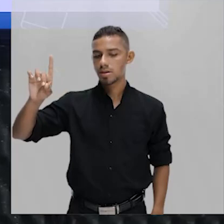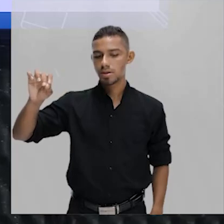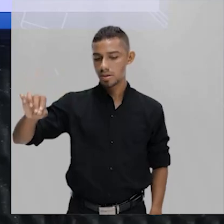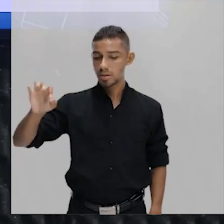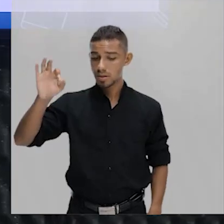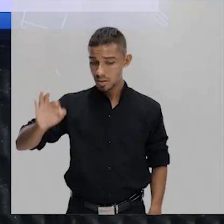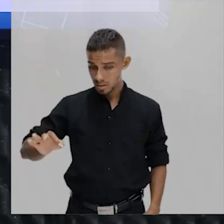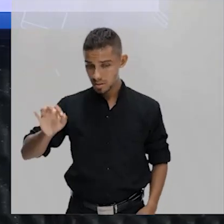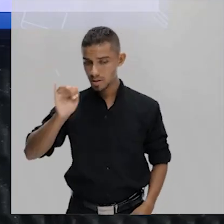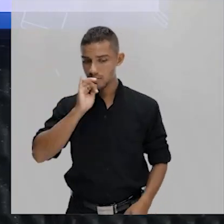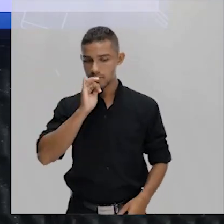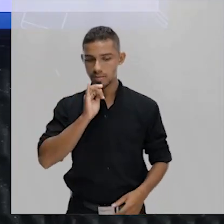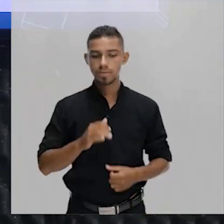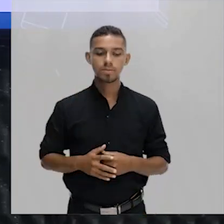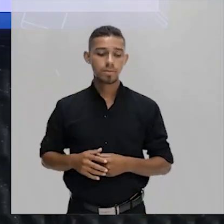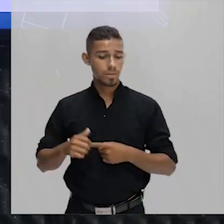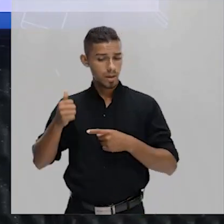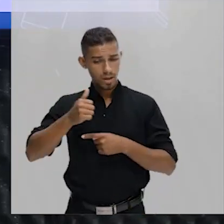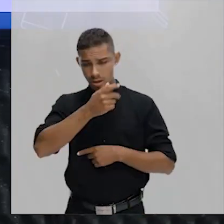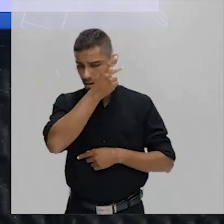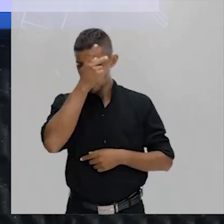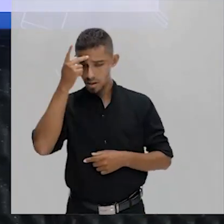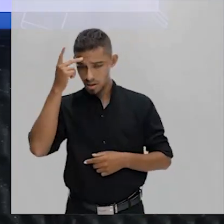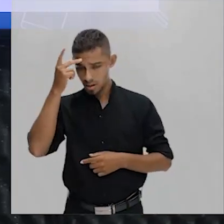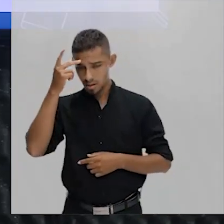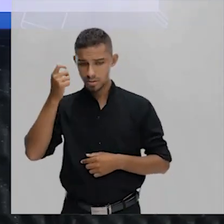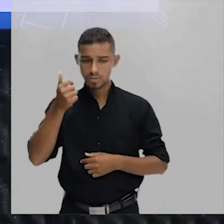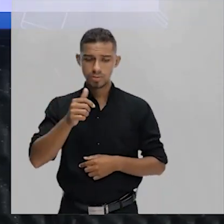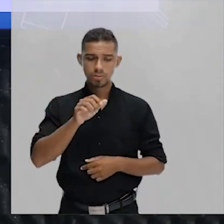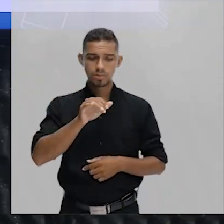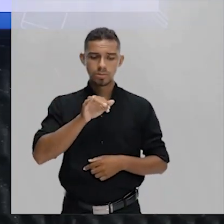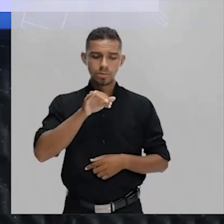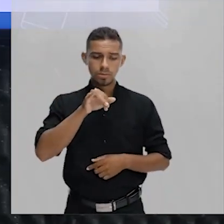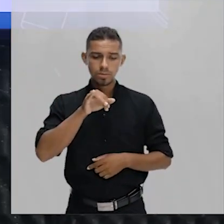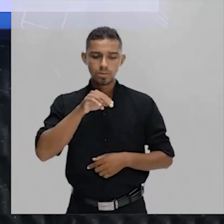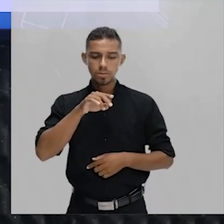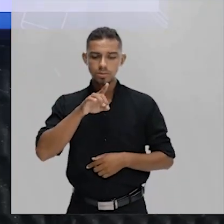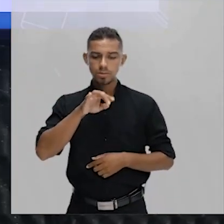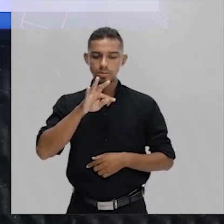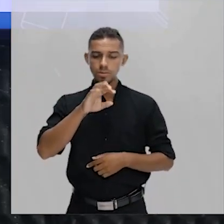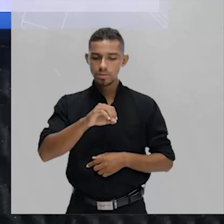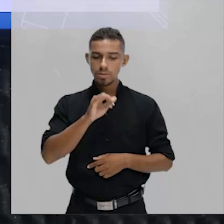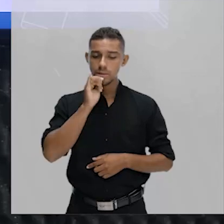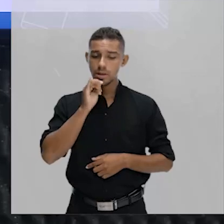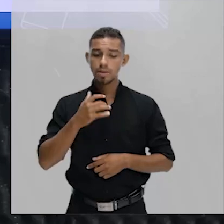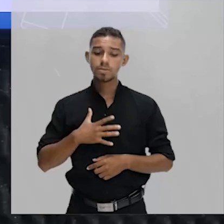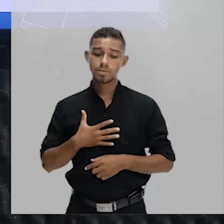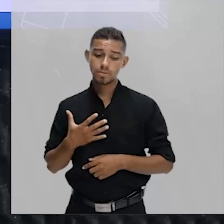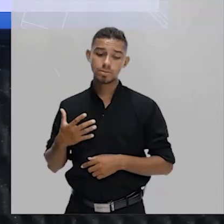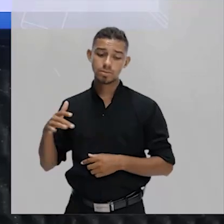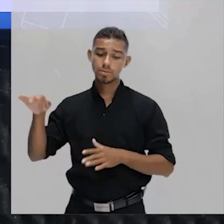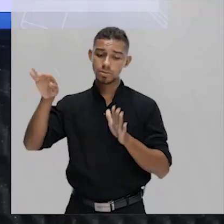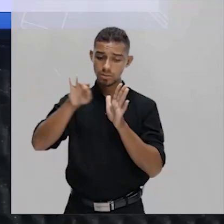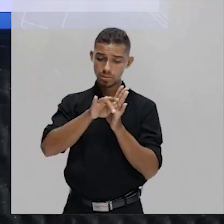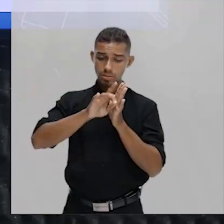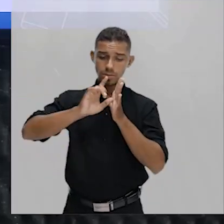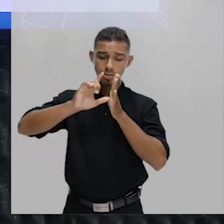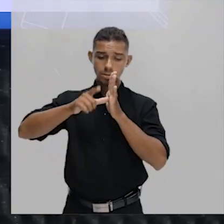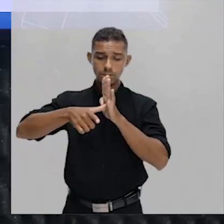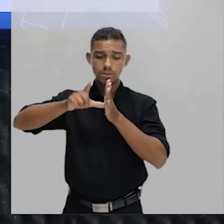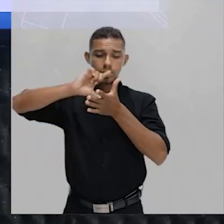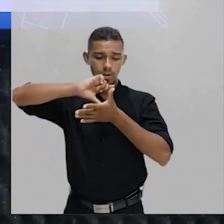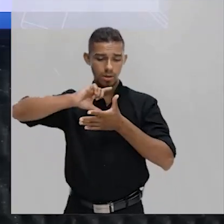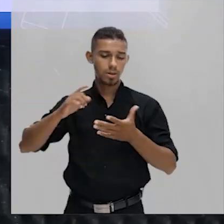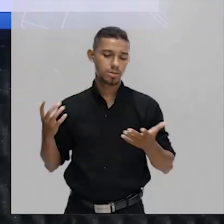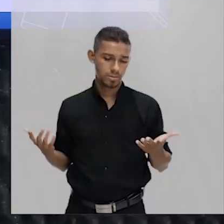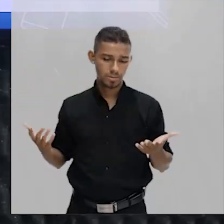primeira pessoa do indicativo. Eu chego cedo, eu deveria ter chegado mais cedo, então é diferente,